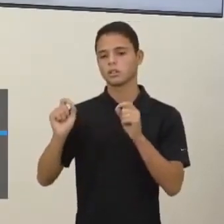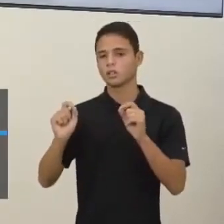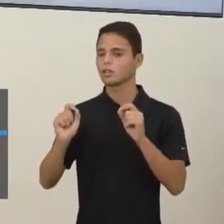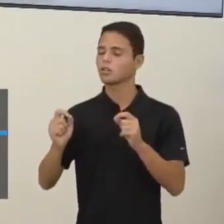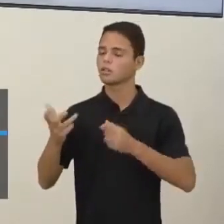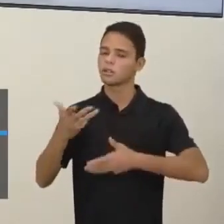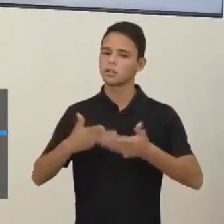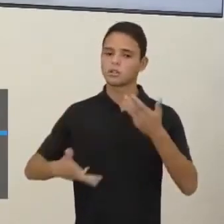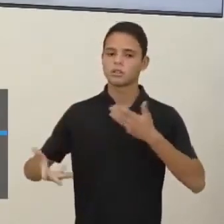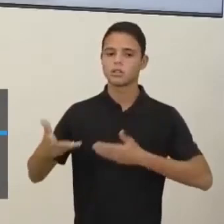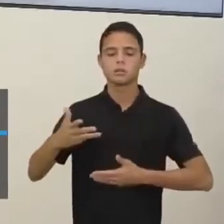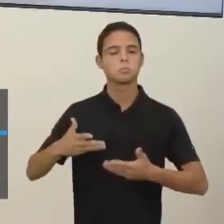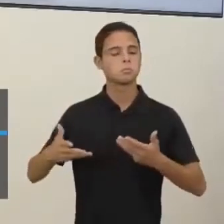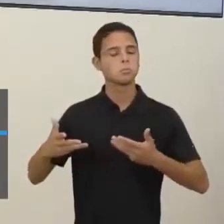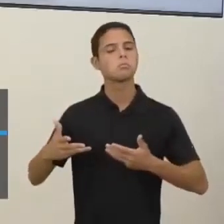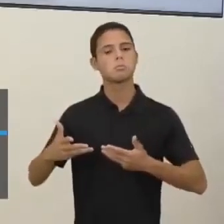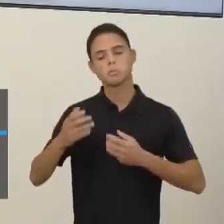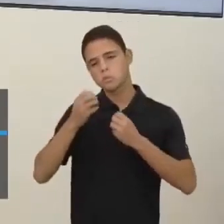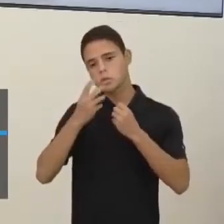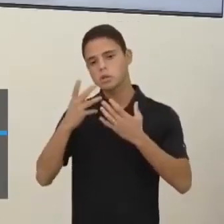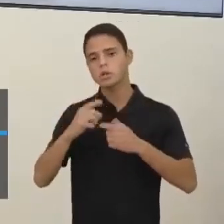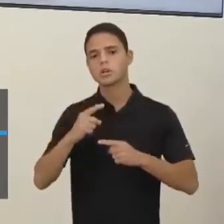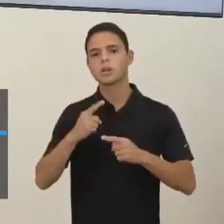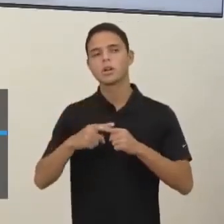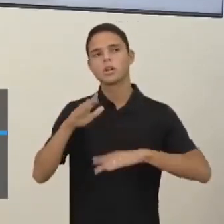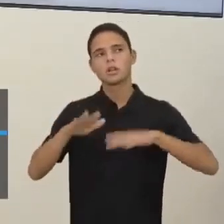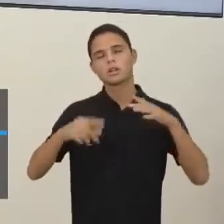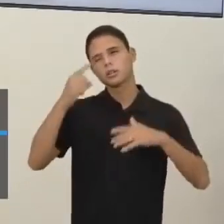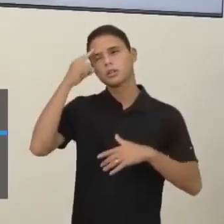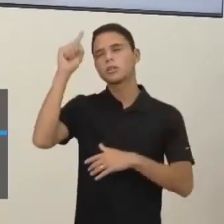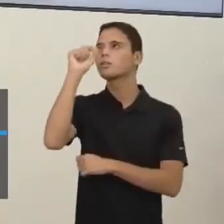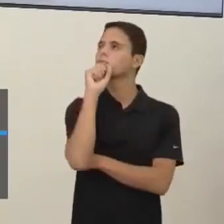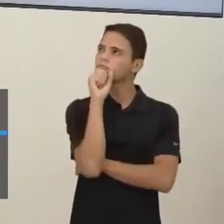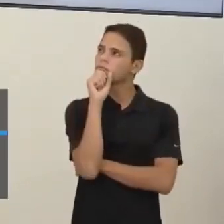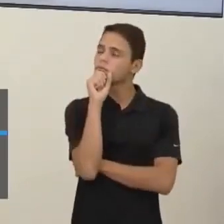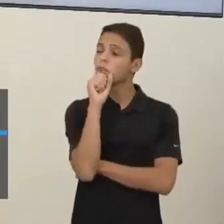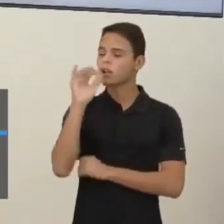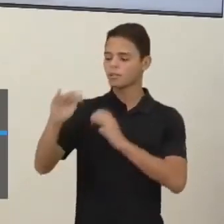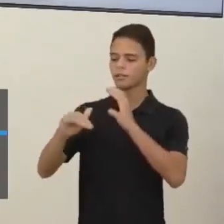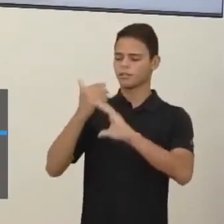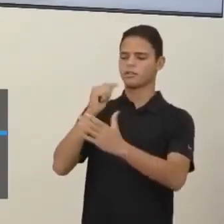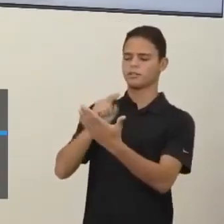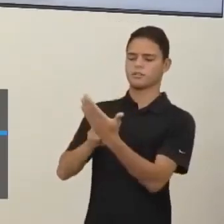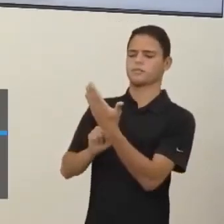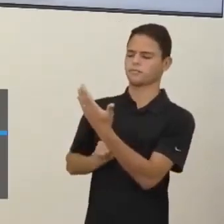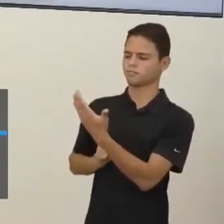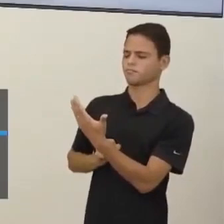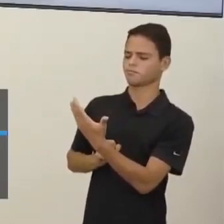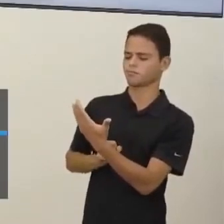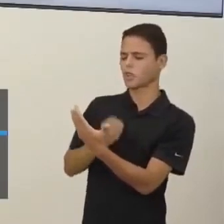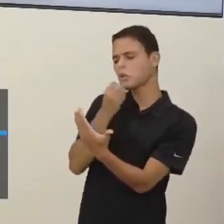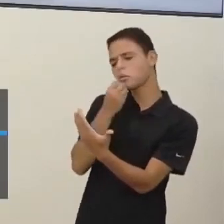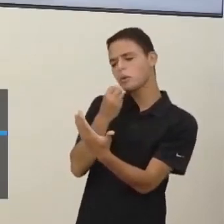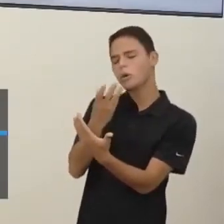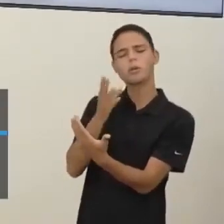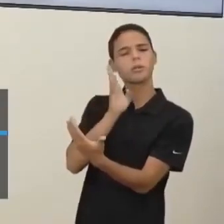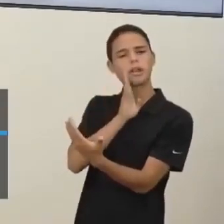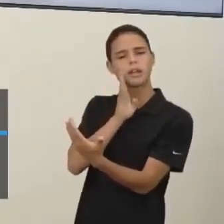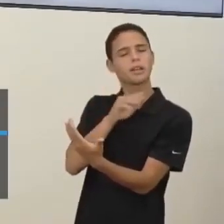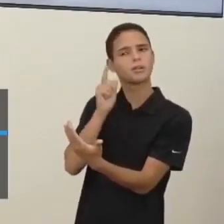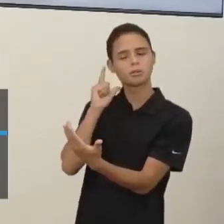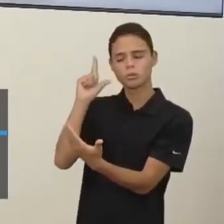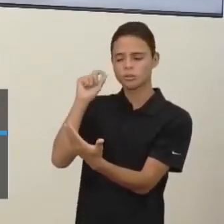vezes você lá tá pensando, nossa, o que eu poderia fazer? Aí você recebe um compartilhamento de outra pessoa que fez um negócio, eu consigo fazer